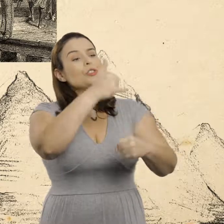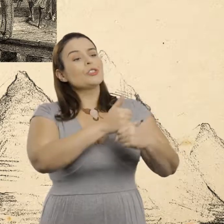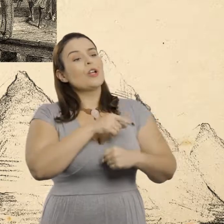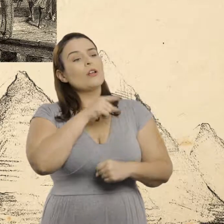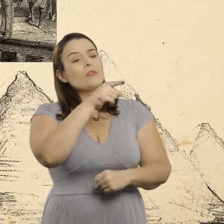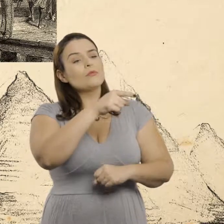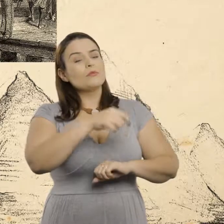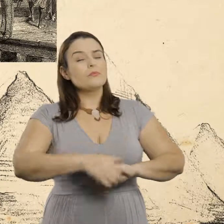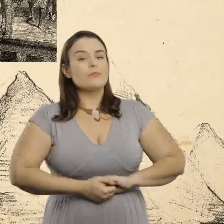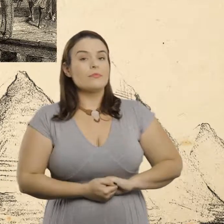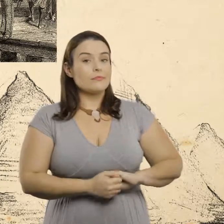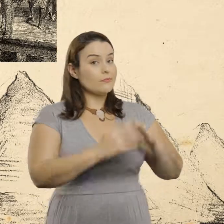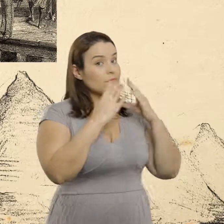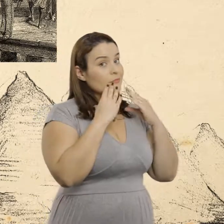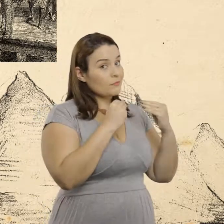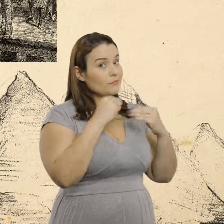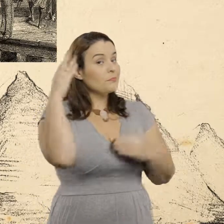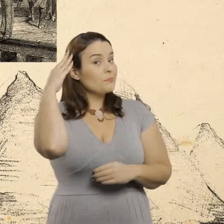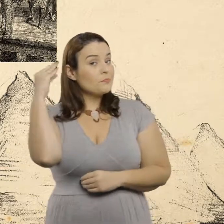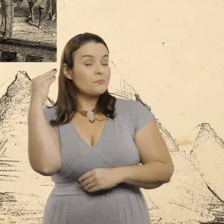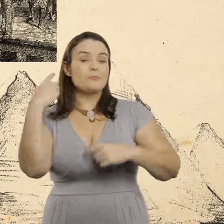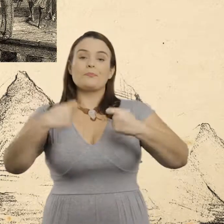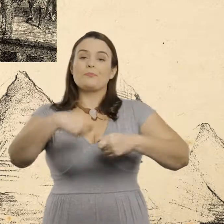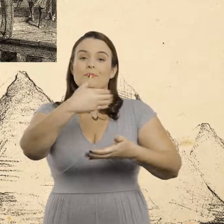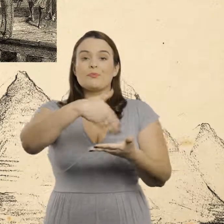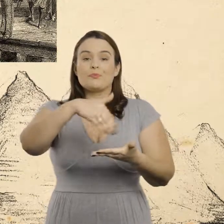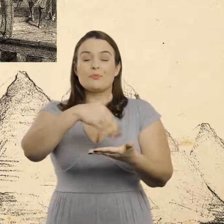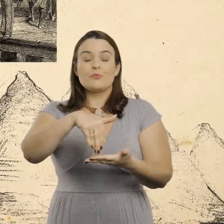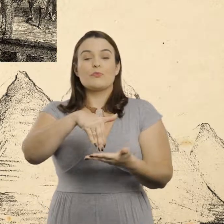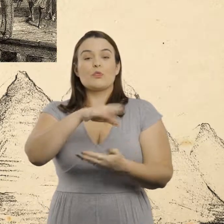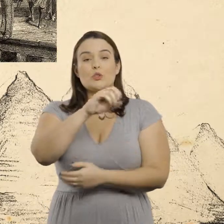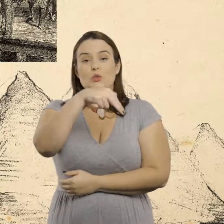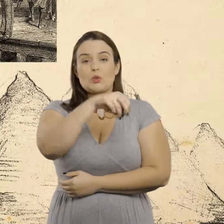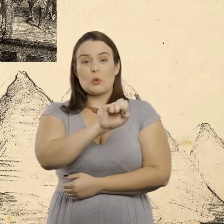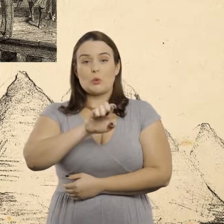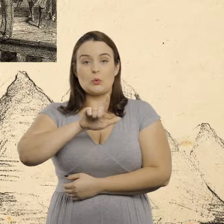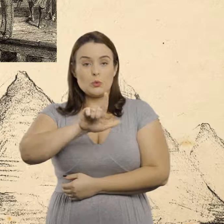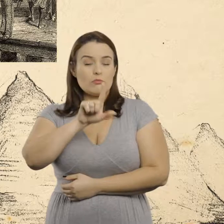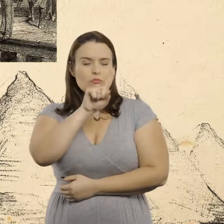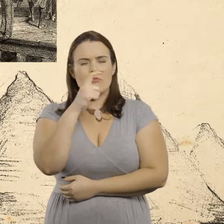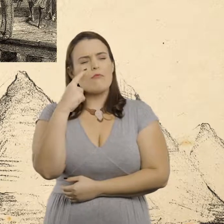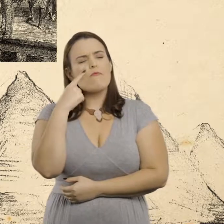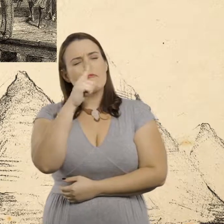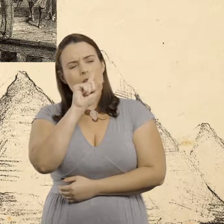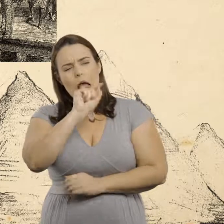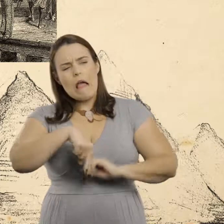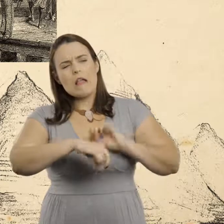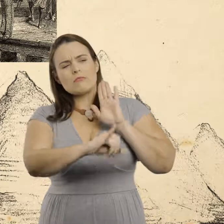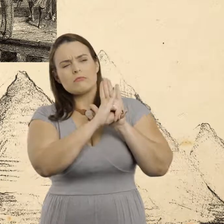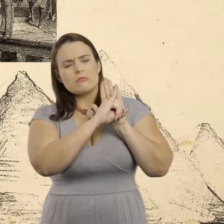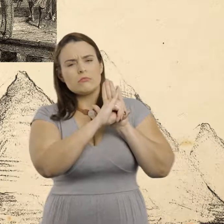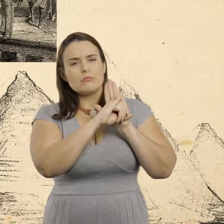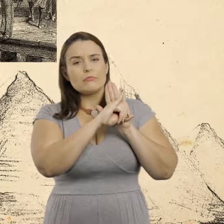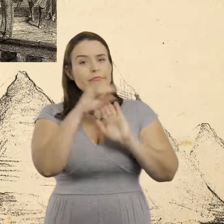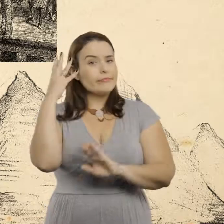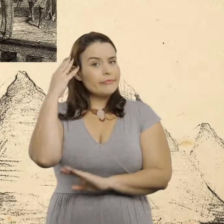seu patrão. Phileas Fogg e Passepartout deveriam ir ao escritório do cônsul para confirmar a identidade. Passepartout